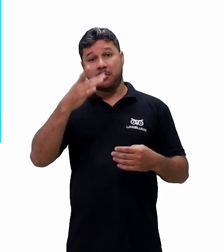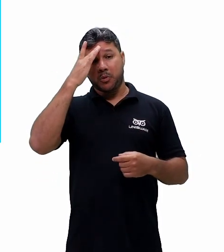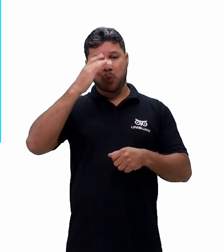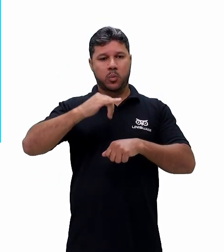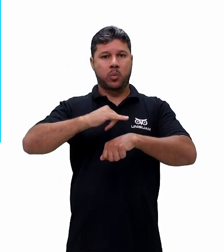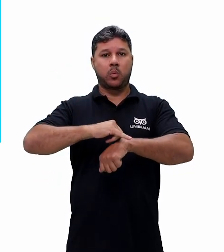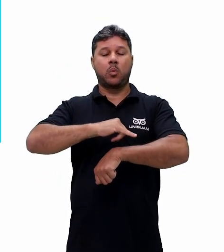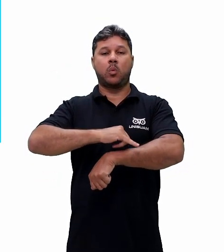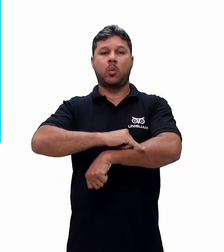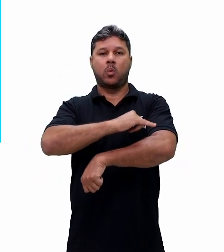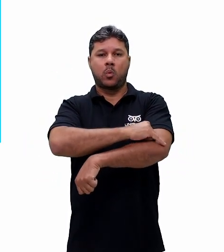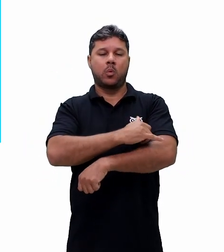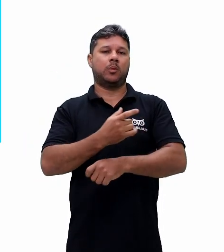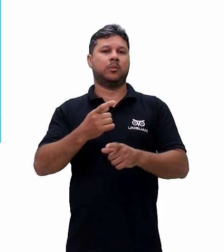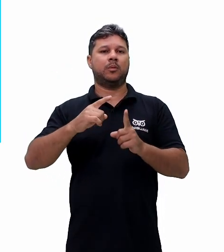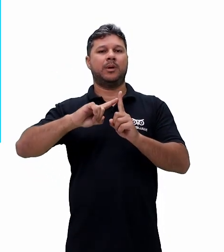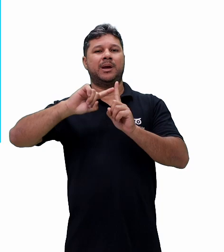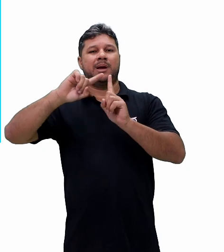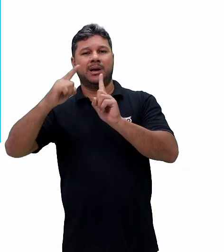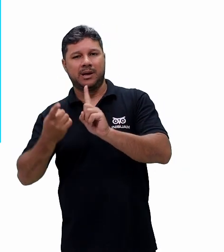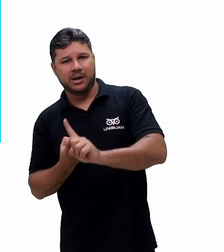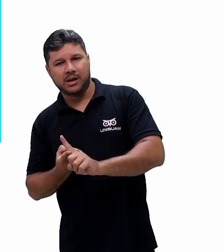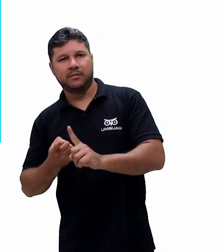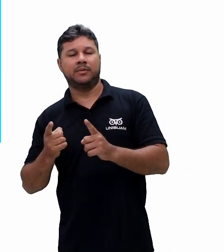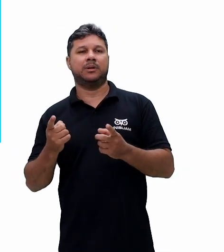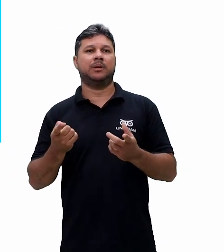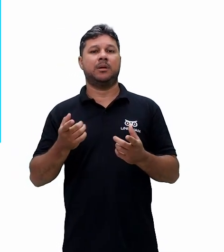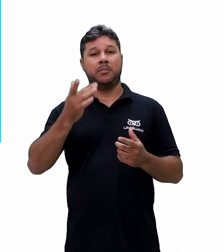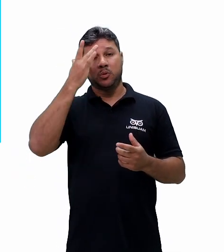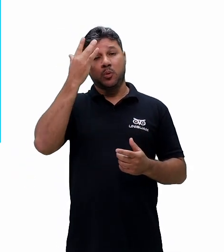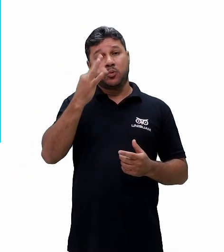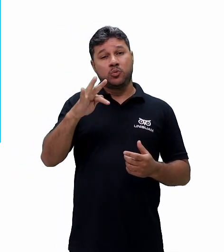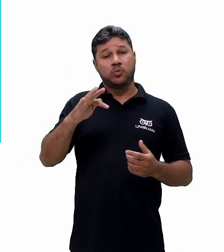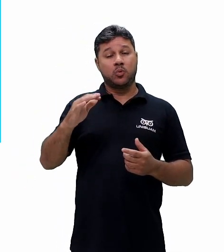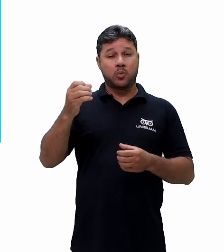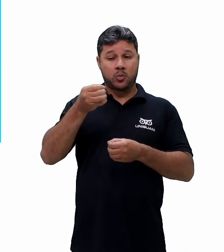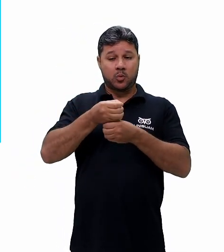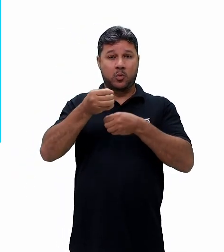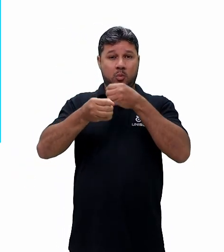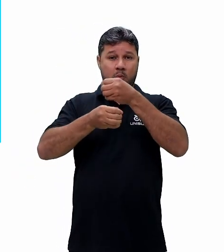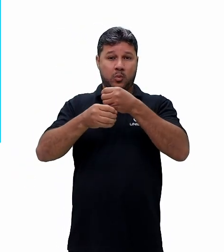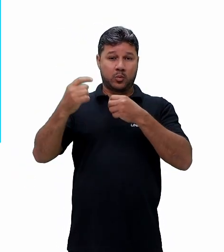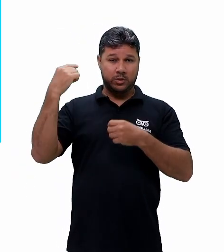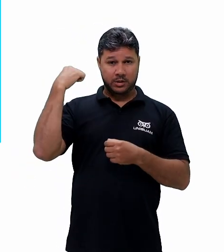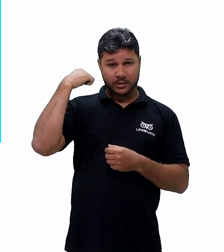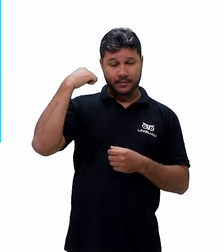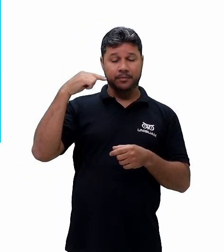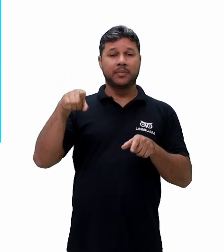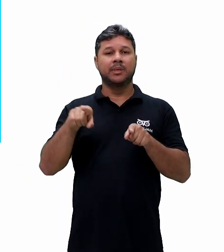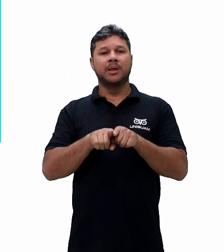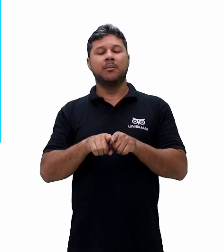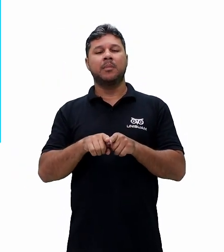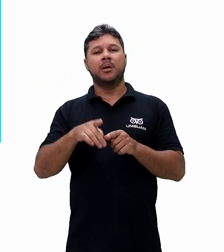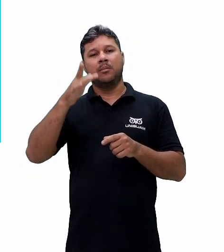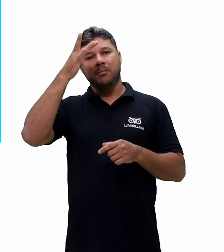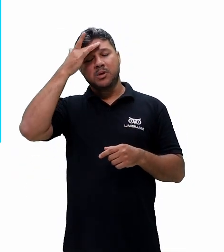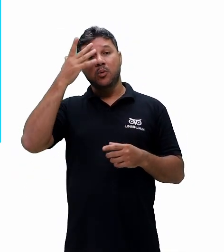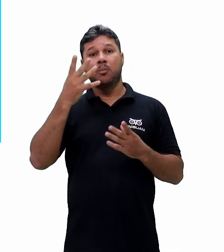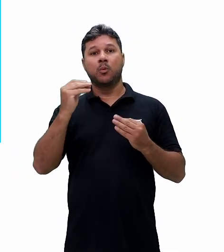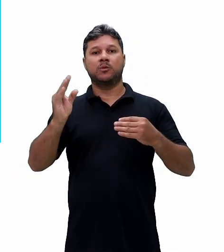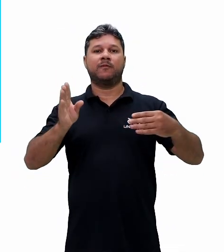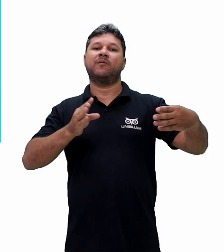Indivíduo obeso, gestante, indivíduo com dor lombar e indivíduos